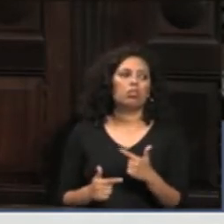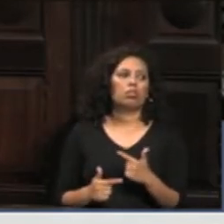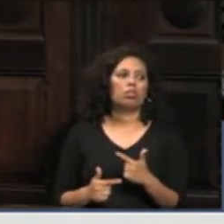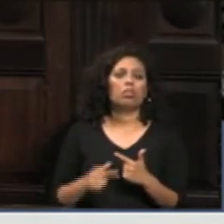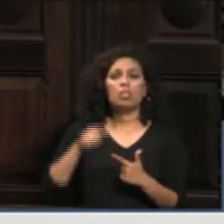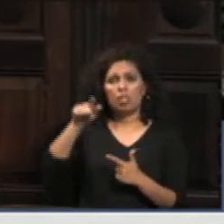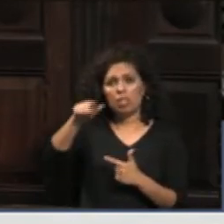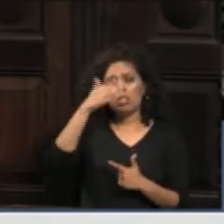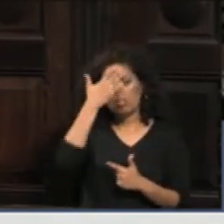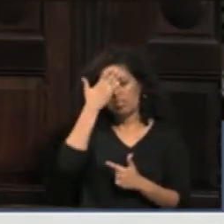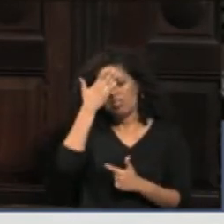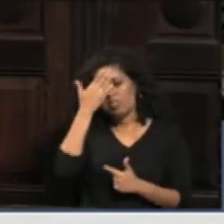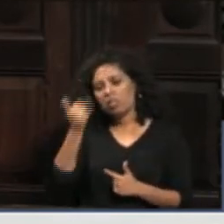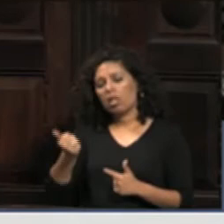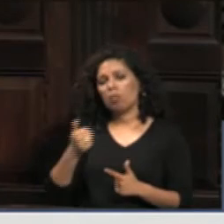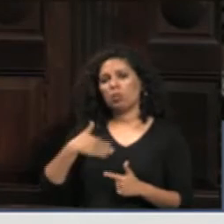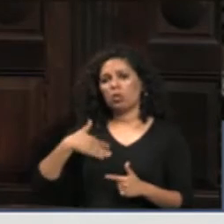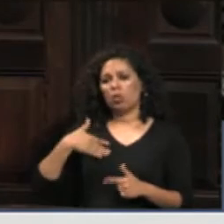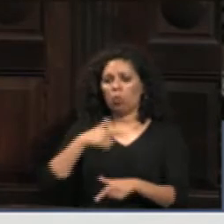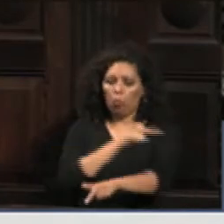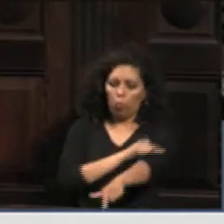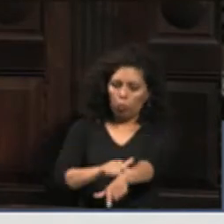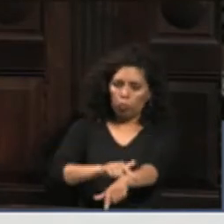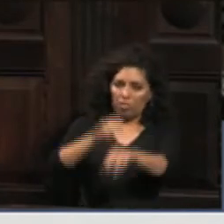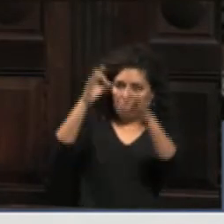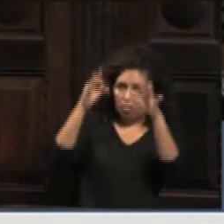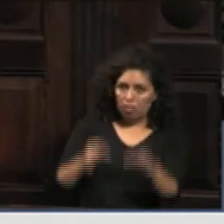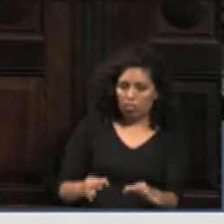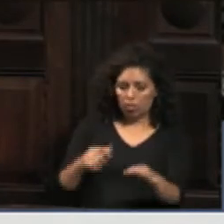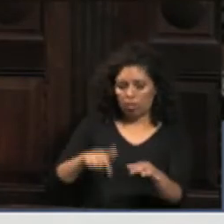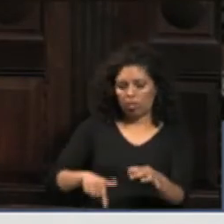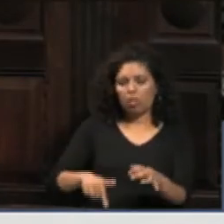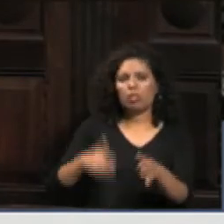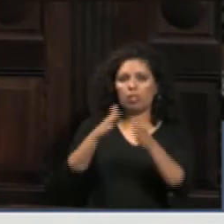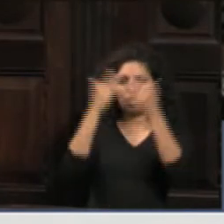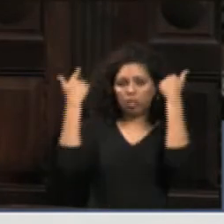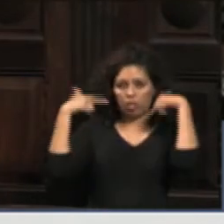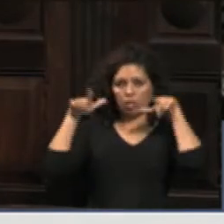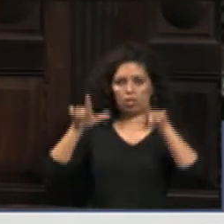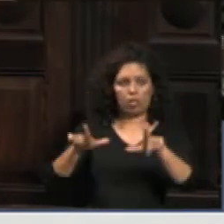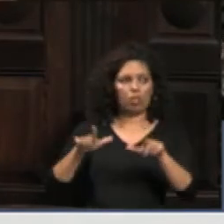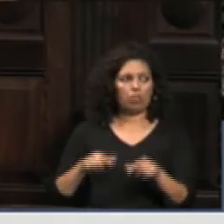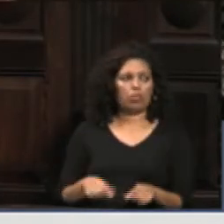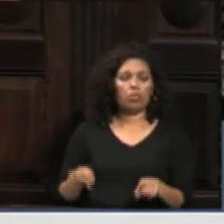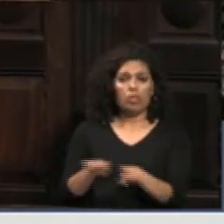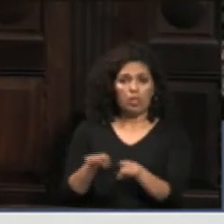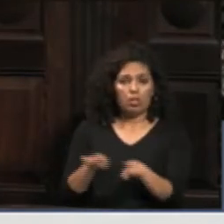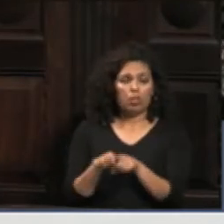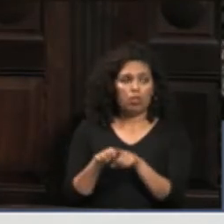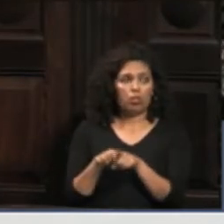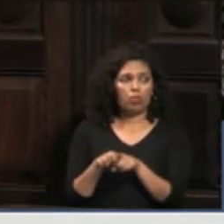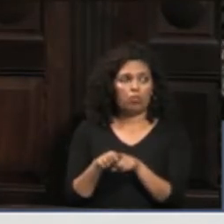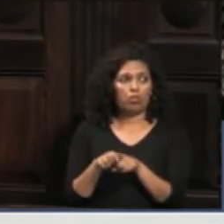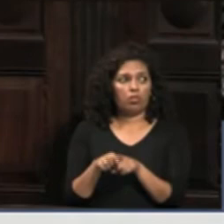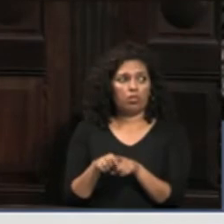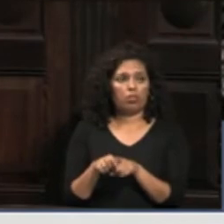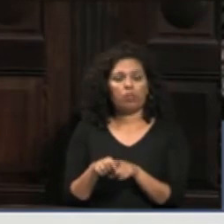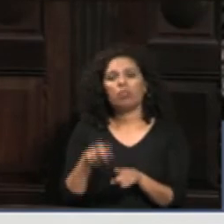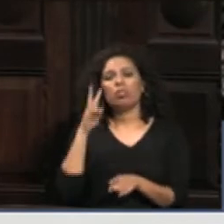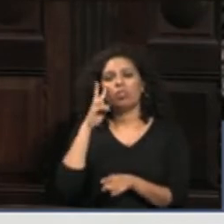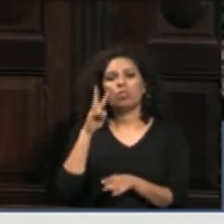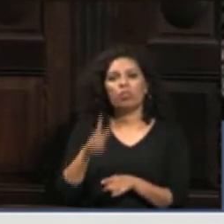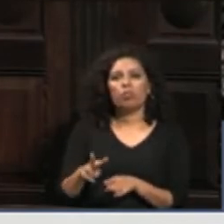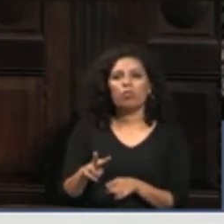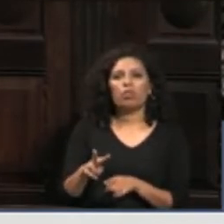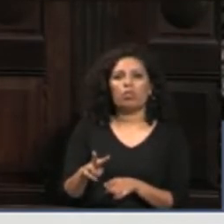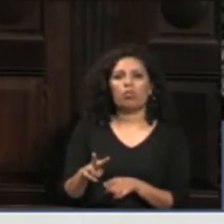minha atitude aqui, nesta Casa Legislativa, e o reconhecimento exatamente